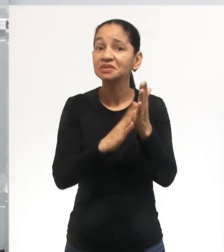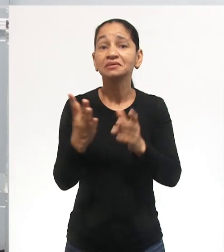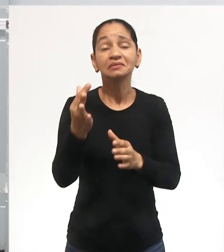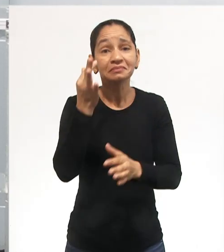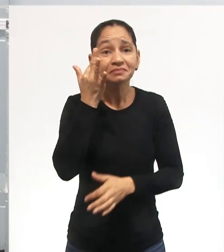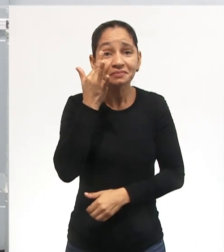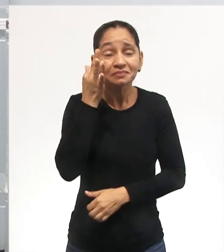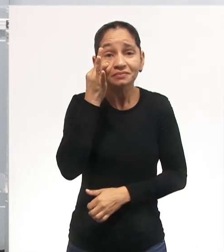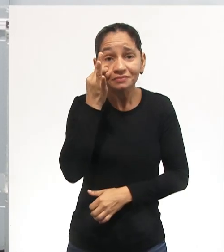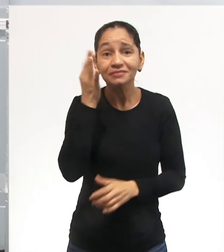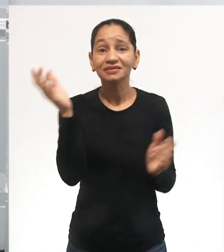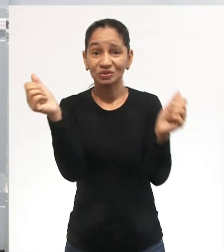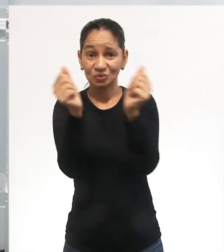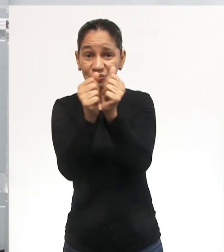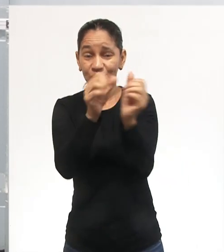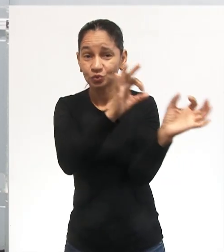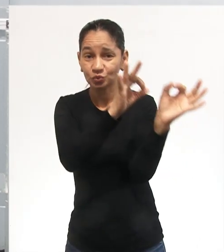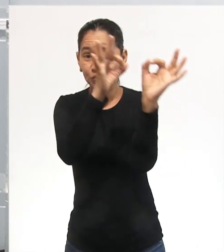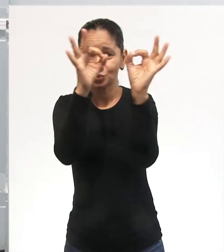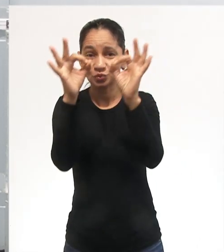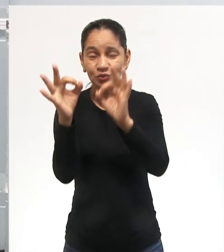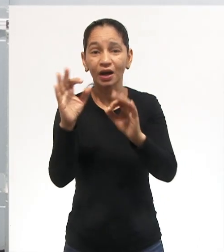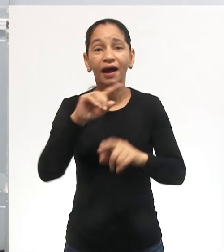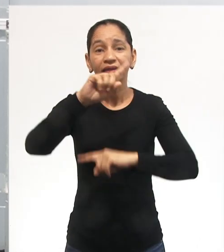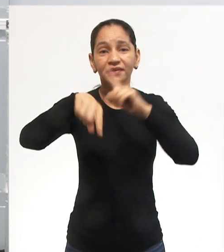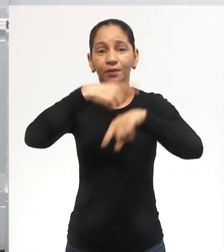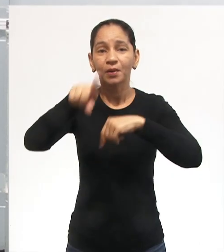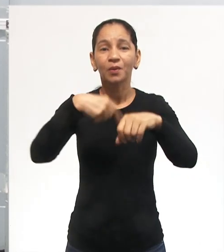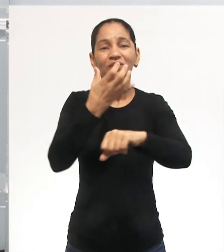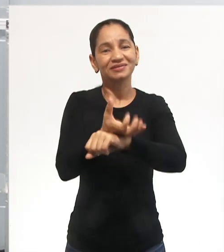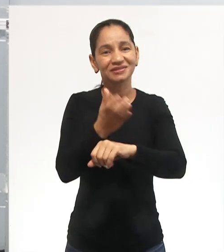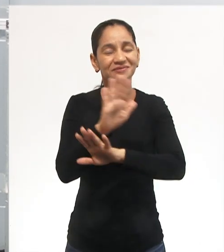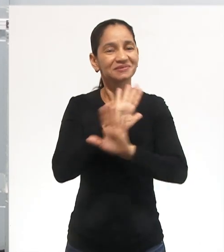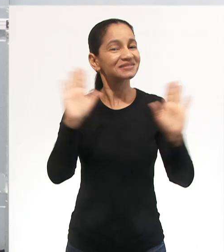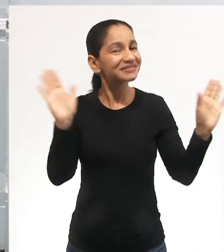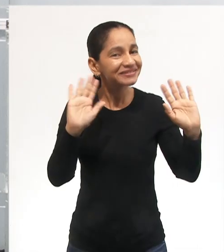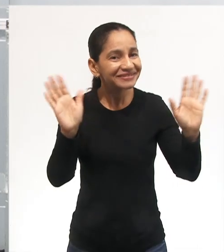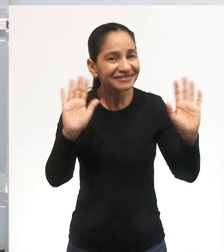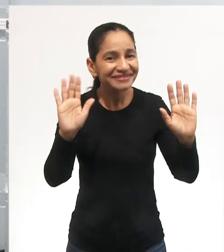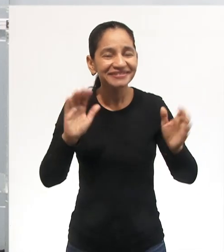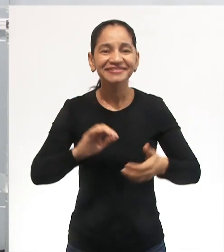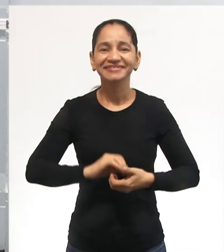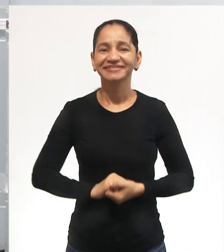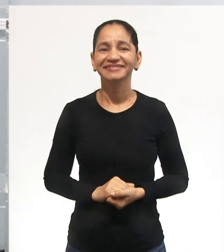até esse momento conosco e até uma próxima disciplina. Tchau!